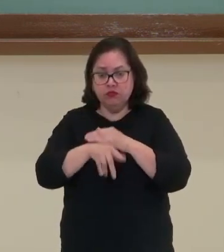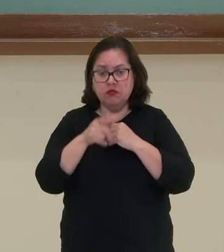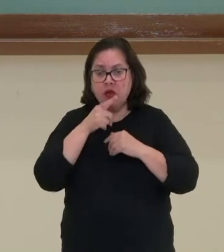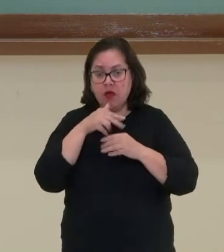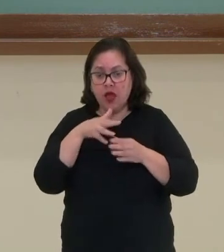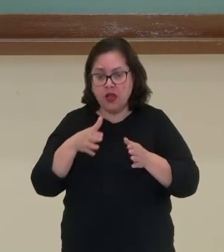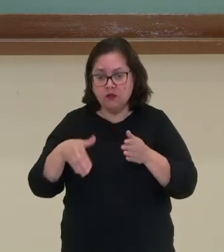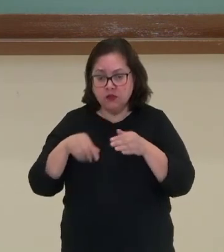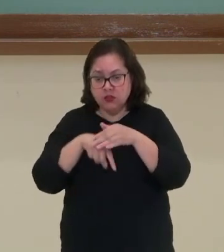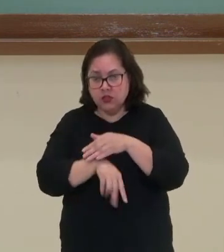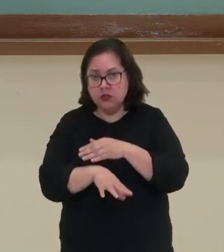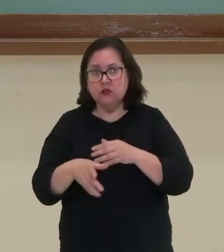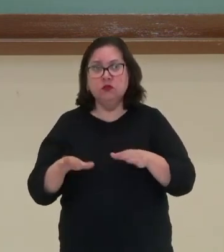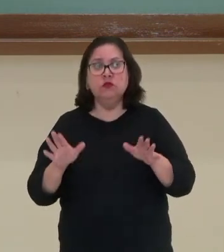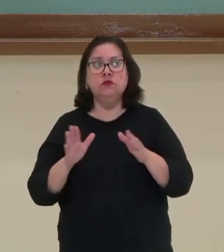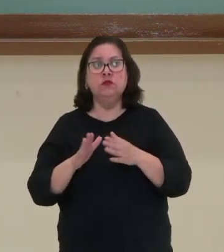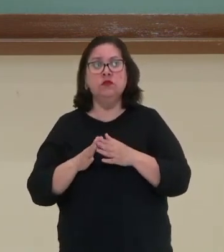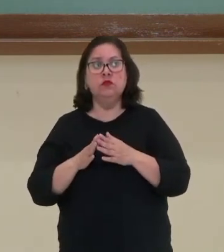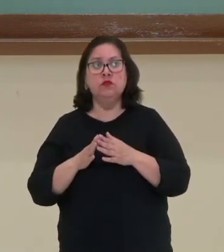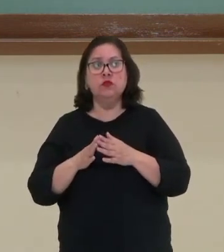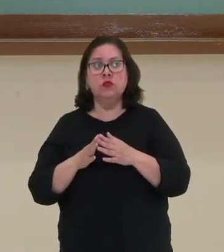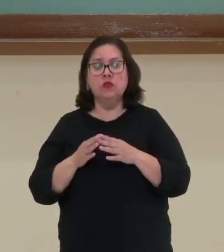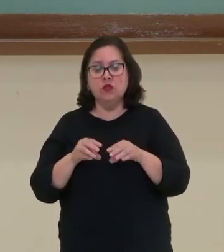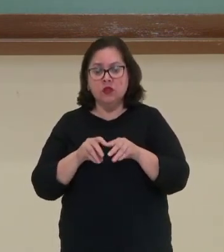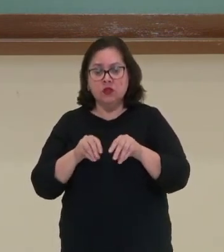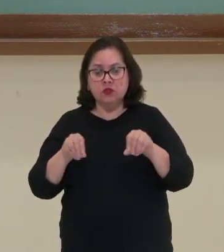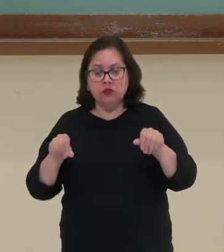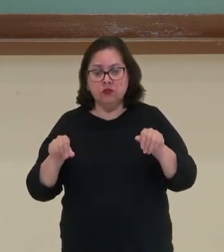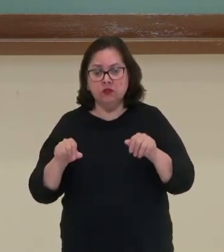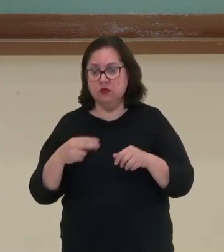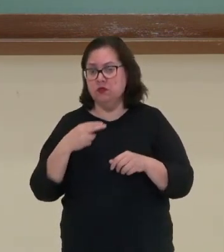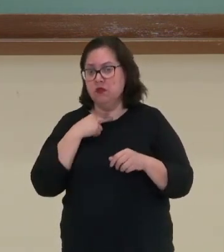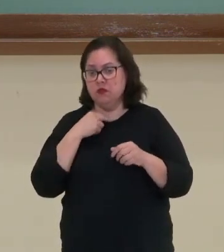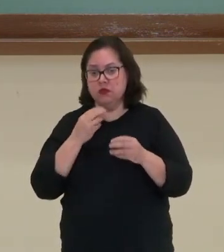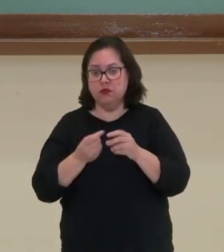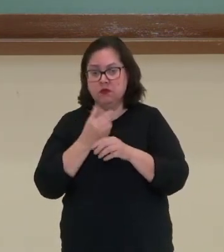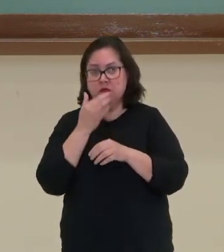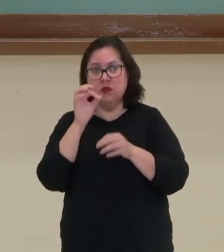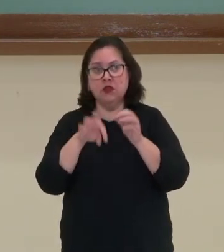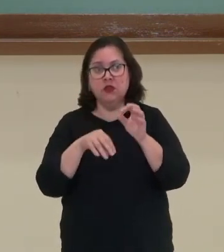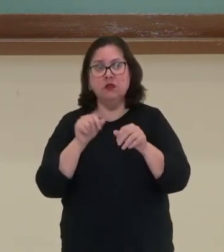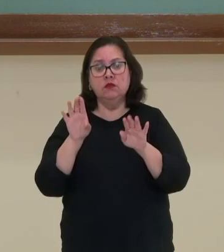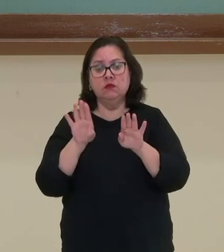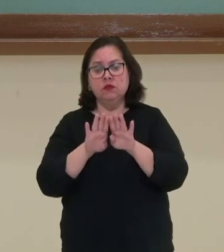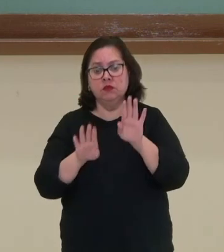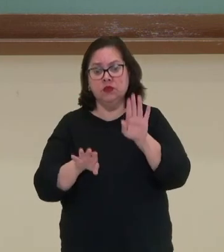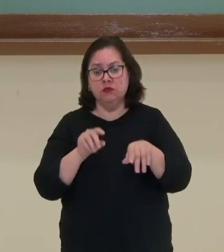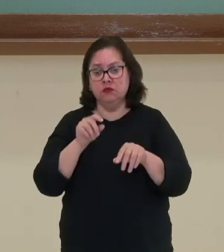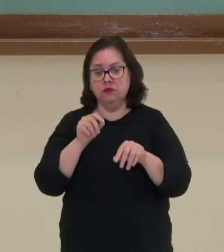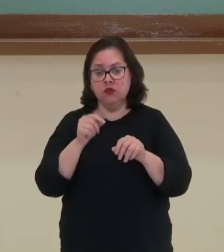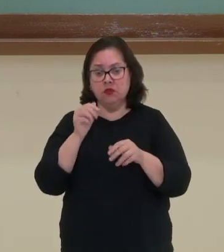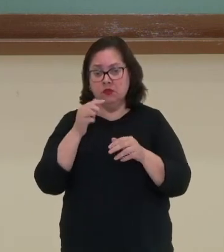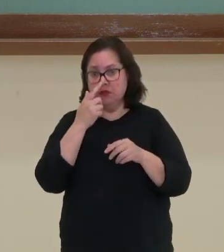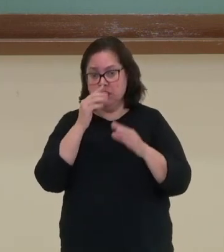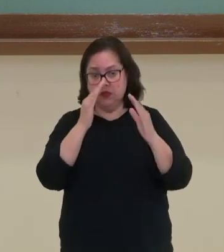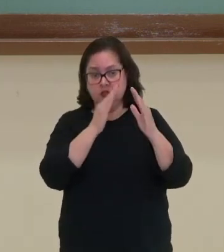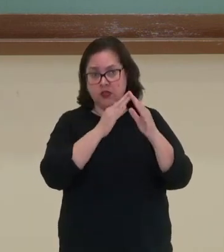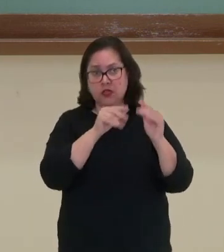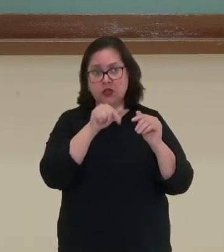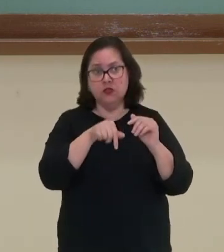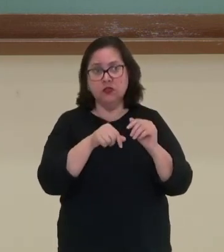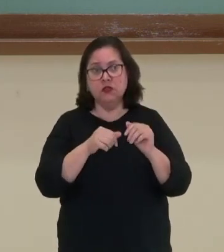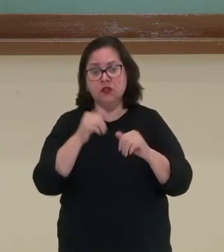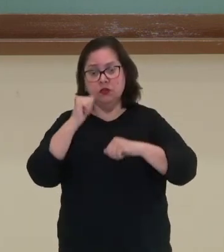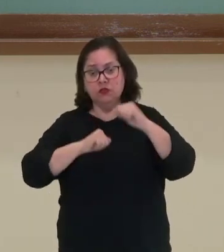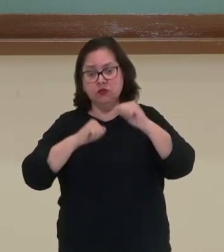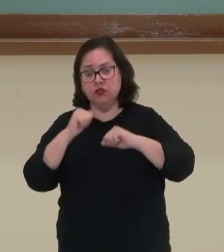lençóis freáticos, né? O solo fica também improdutível e pode ser tanto contaminação doméstica quanto industrial